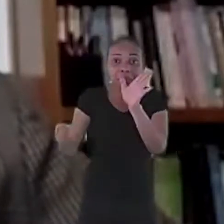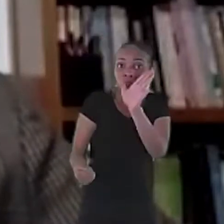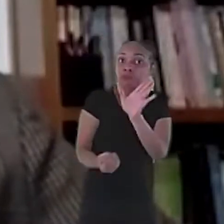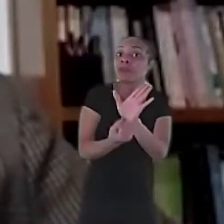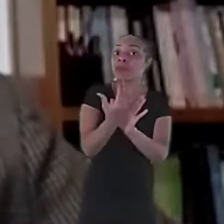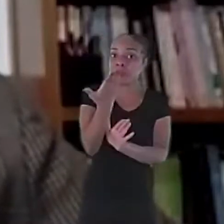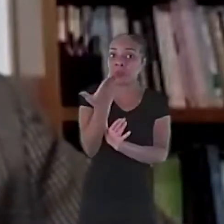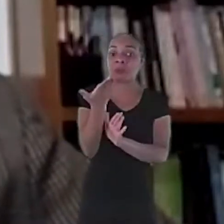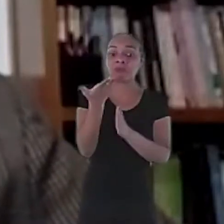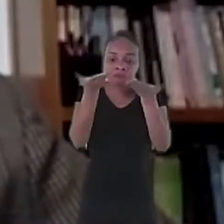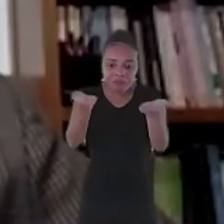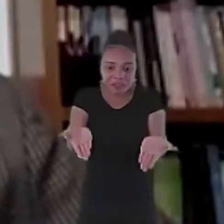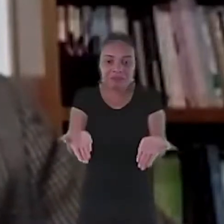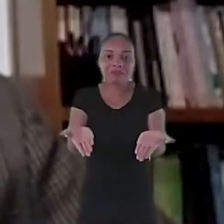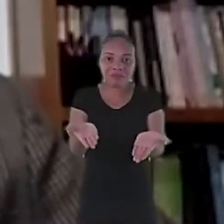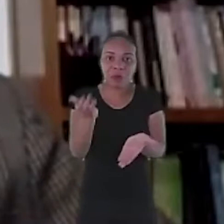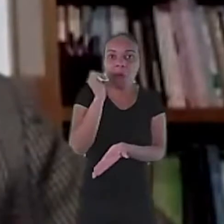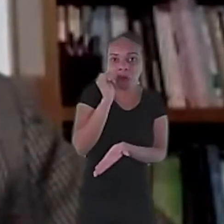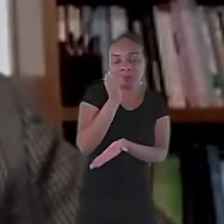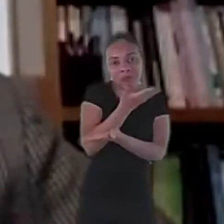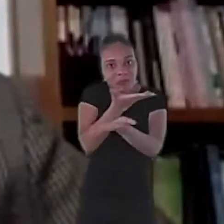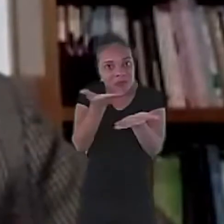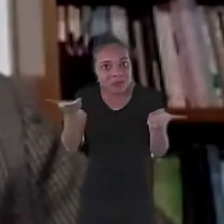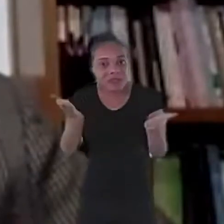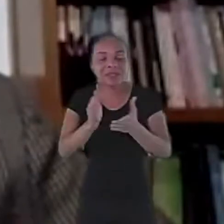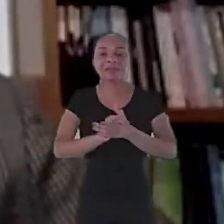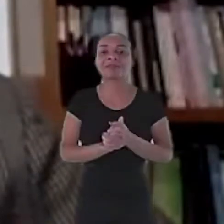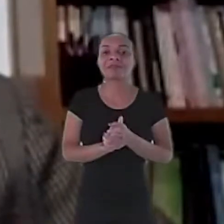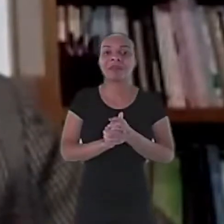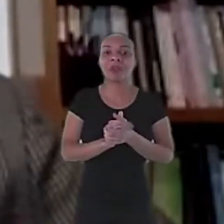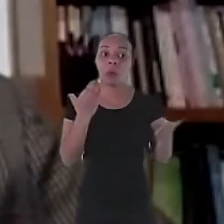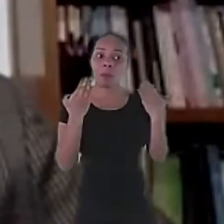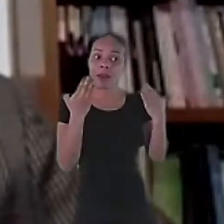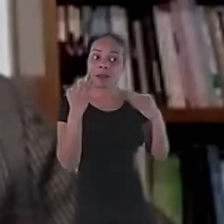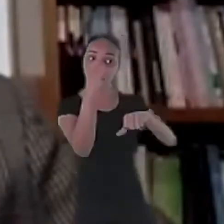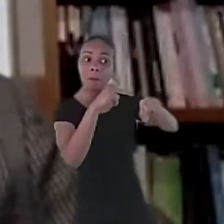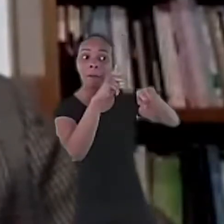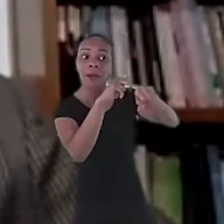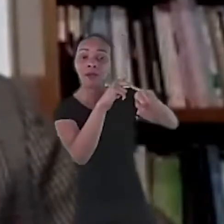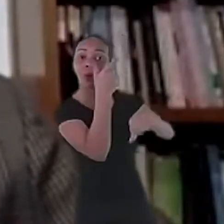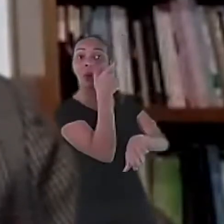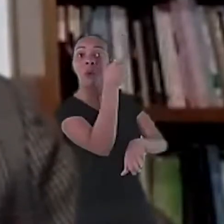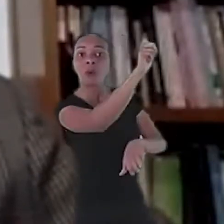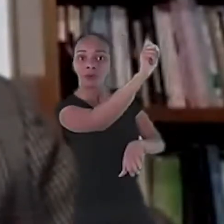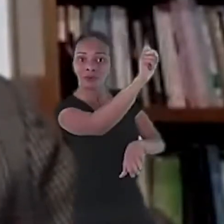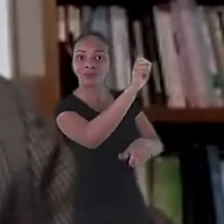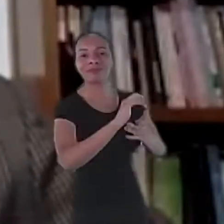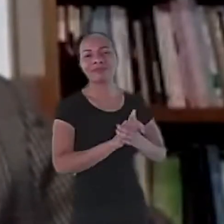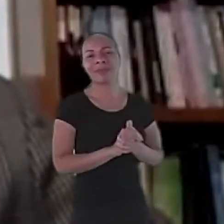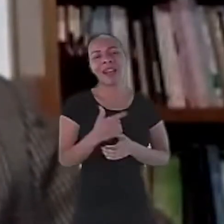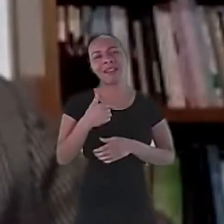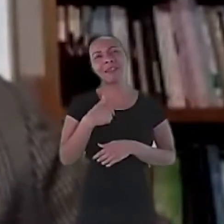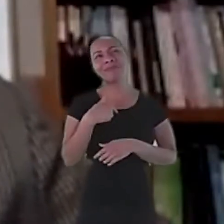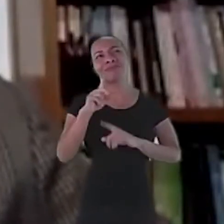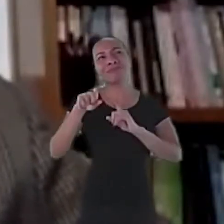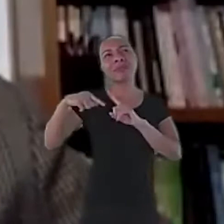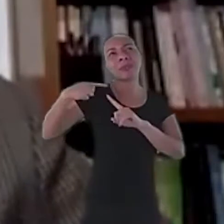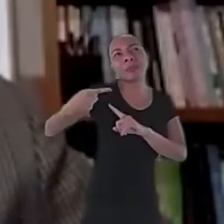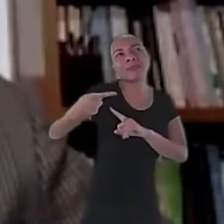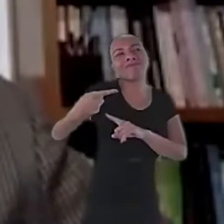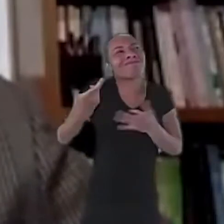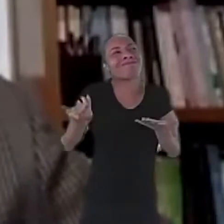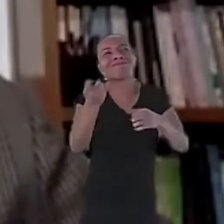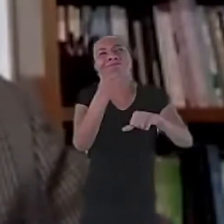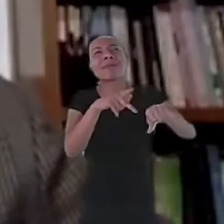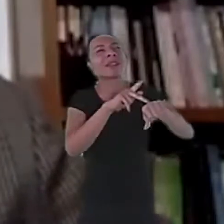e o passo seguinte foi escolher que país seria esse.